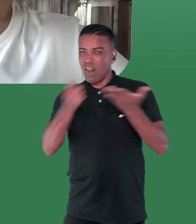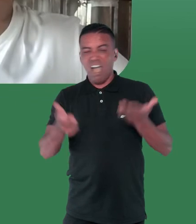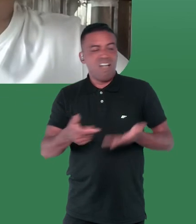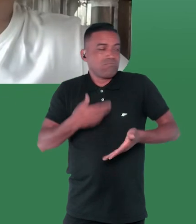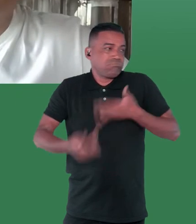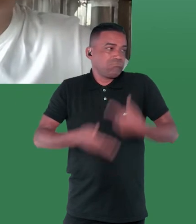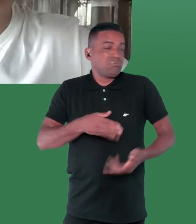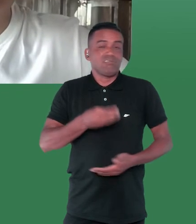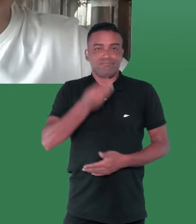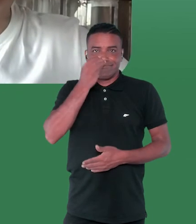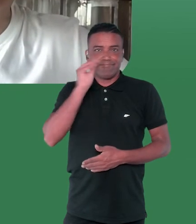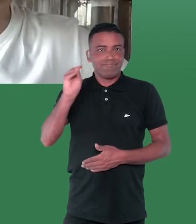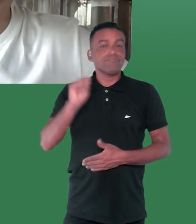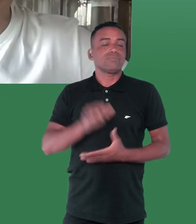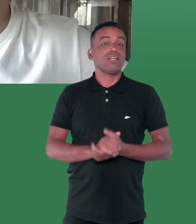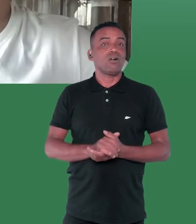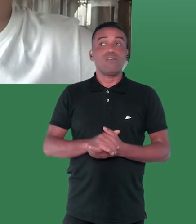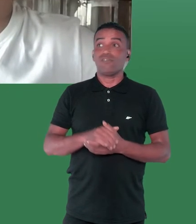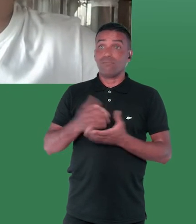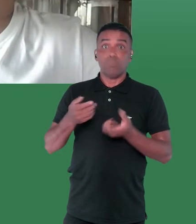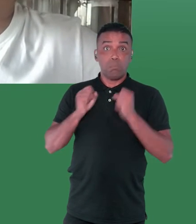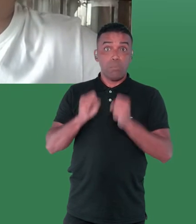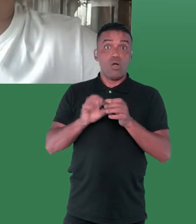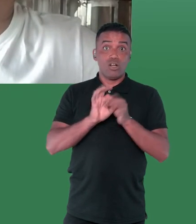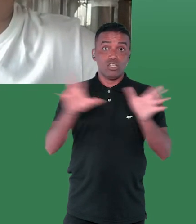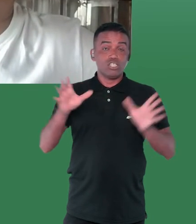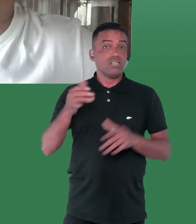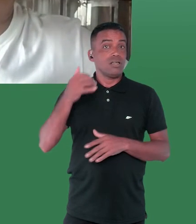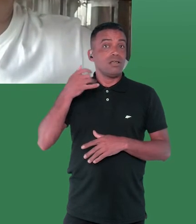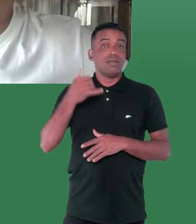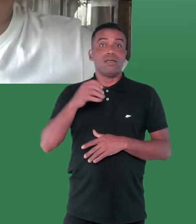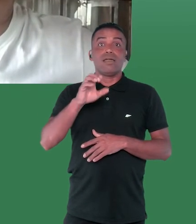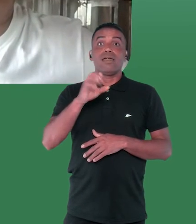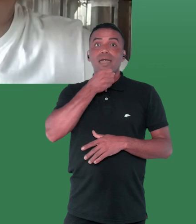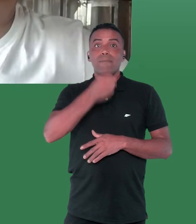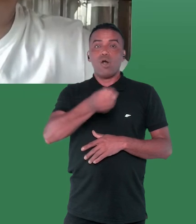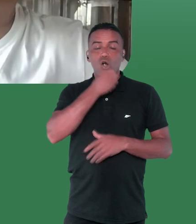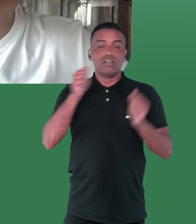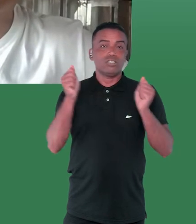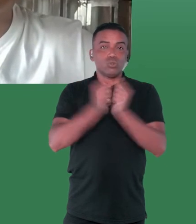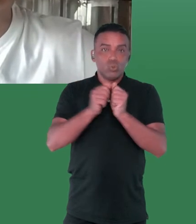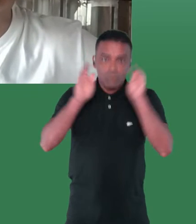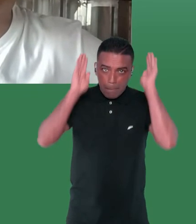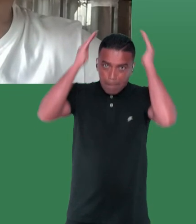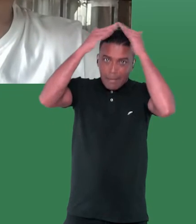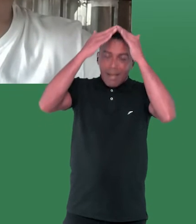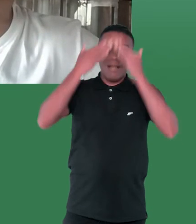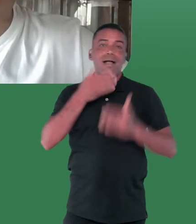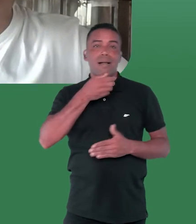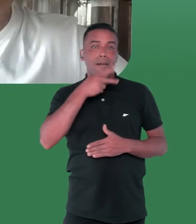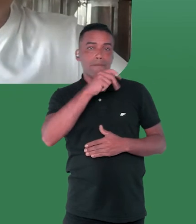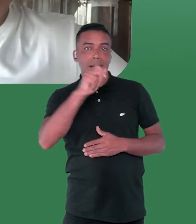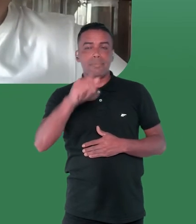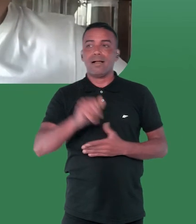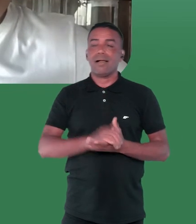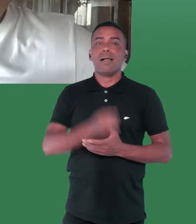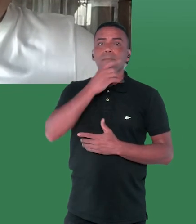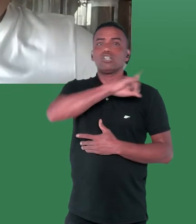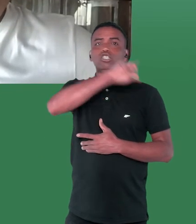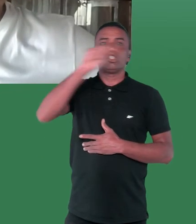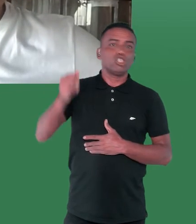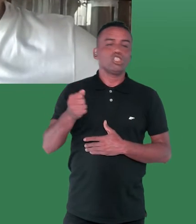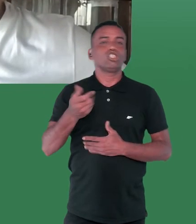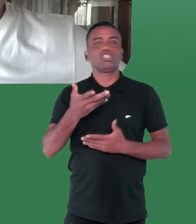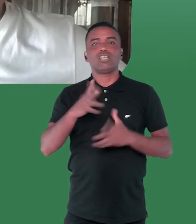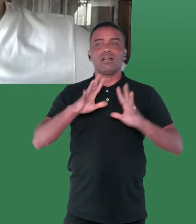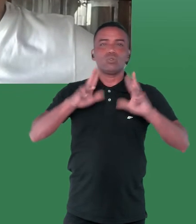monte de coisa. Falei: vai ficar puto mais ainda. Na hora que o Zé Lino falou: vamos falar agora com o repórter Eduardo Costa, que está acompanhando a visita do Papa.